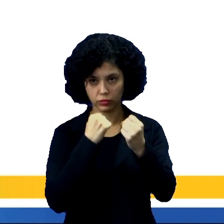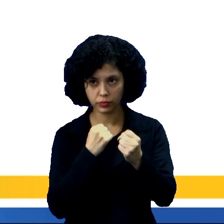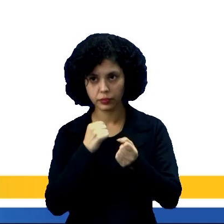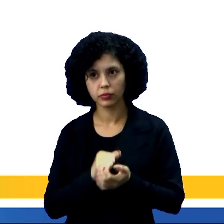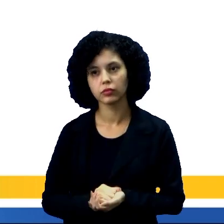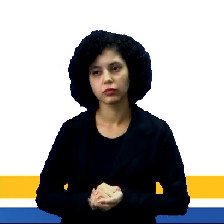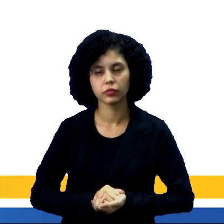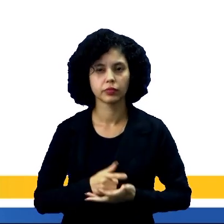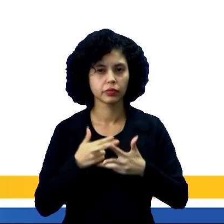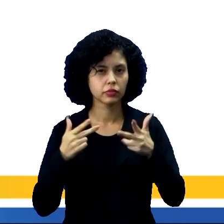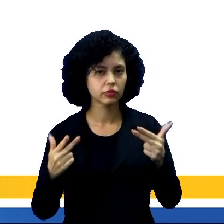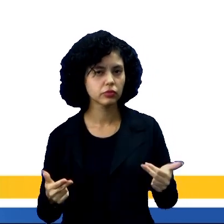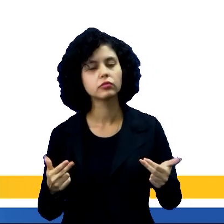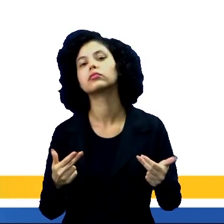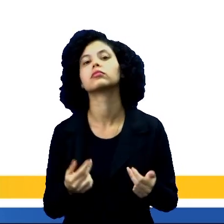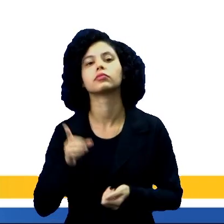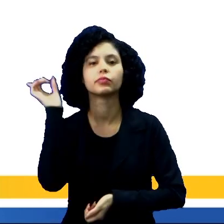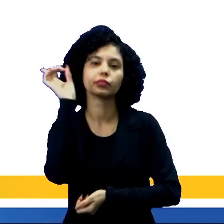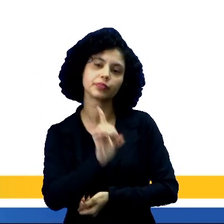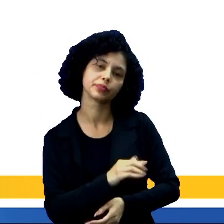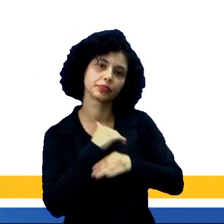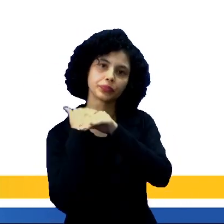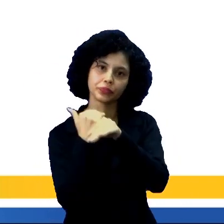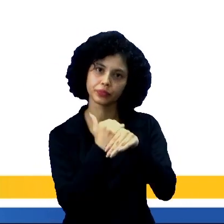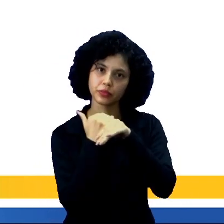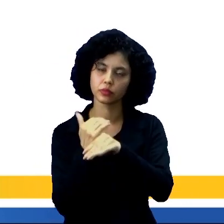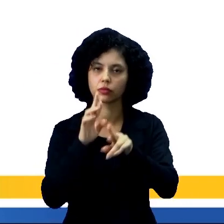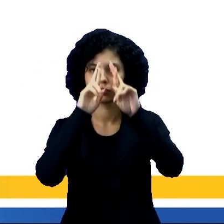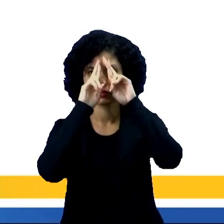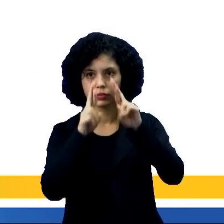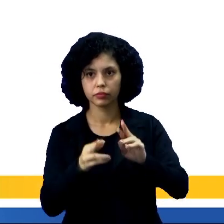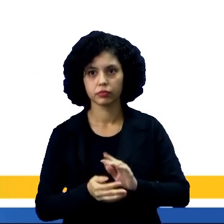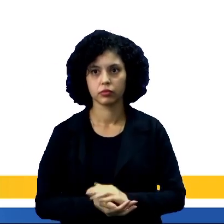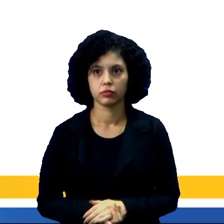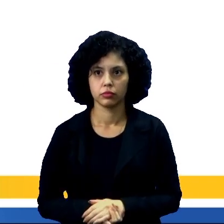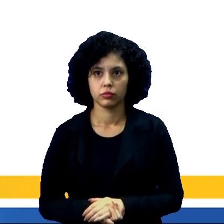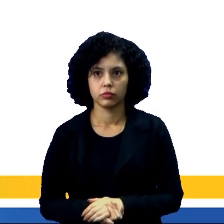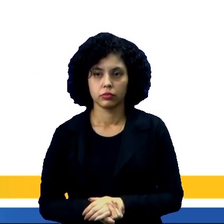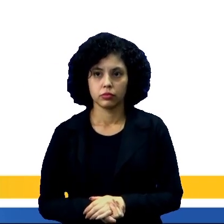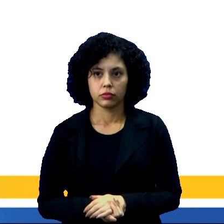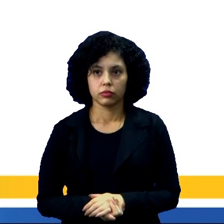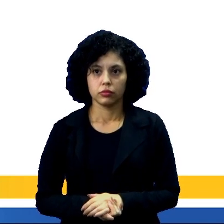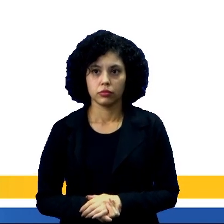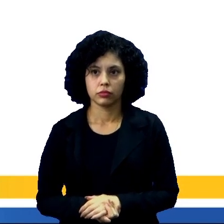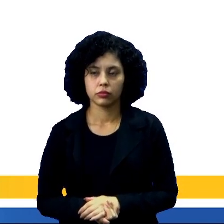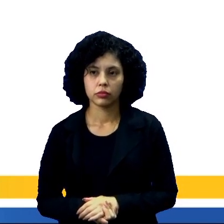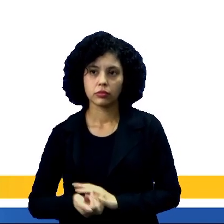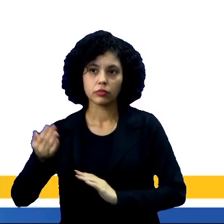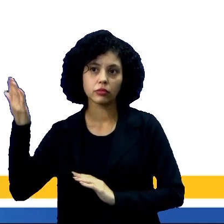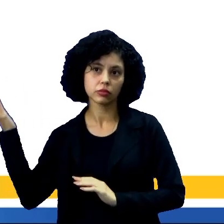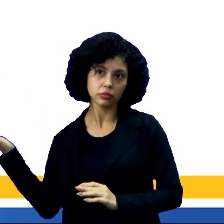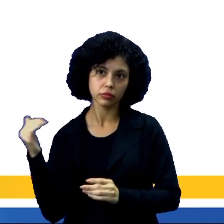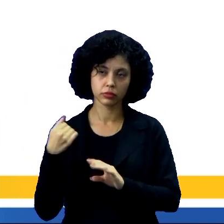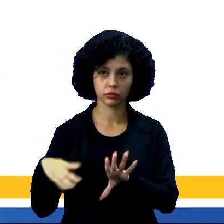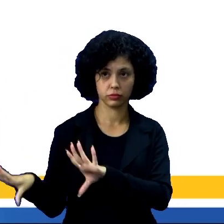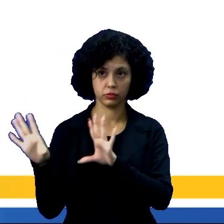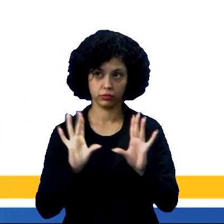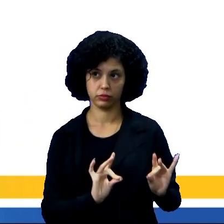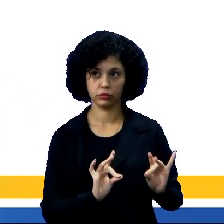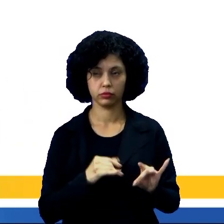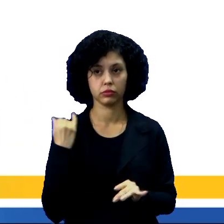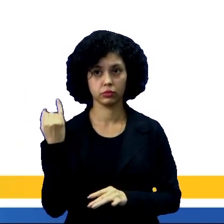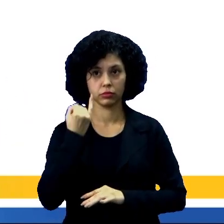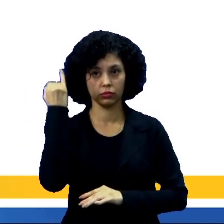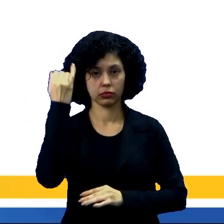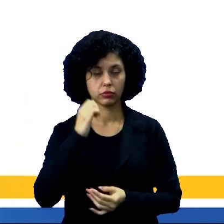né? São lutas por direitos, igualdades e respeitos, tranquilo? Compreendendo isso, a gente ressalta aqui a importância